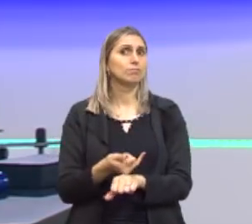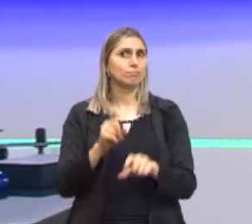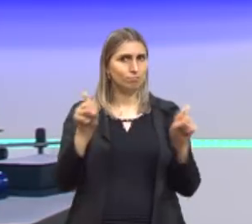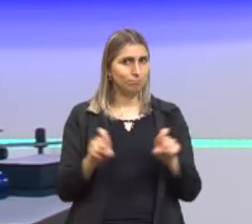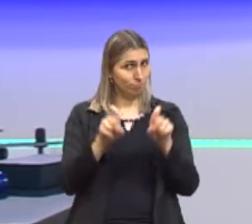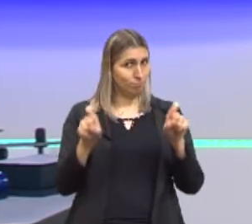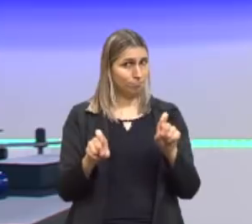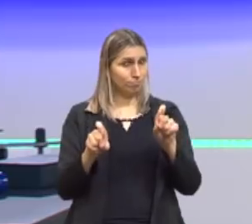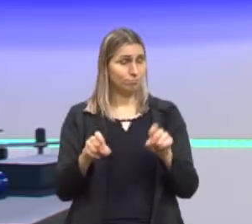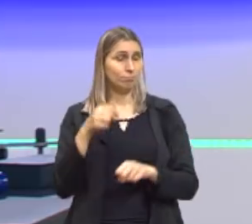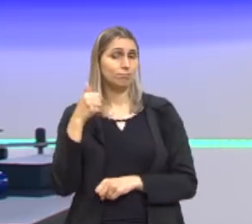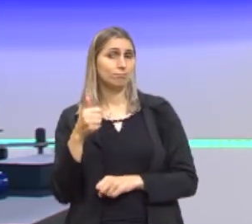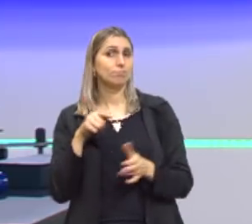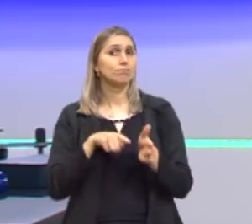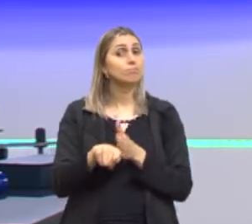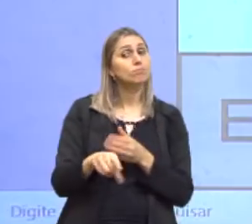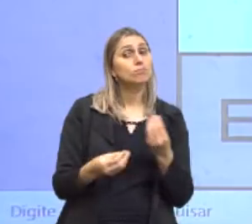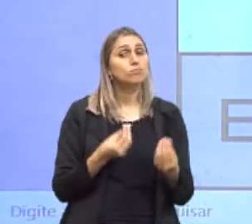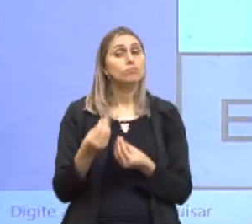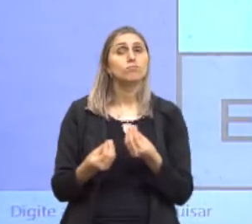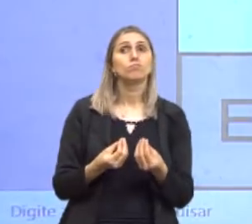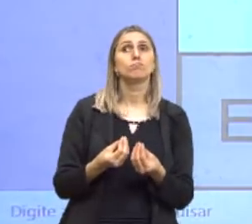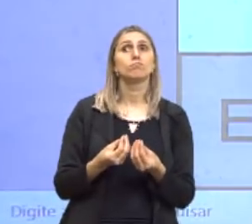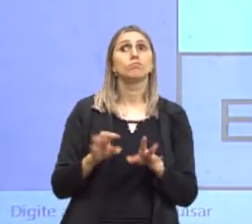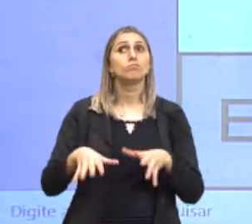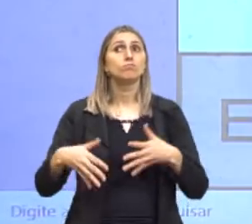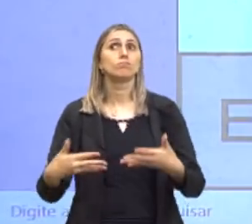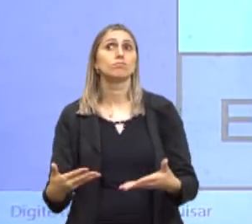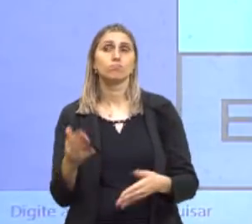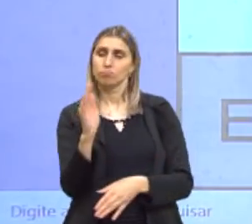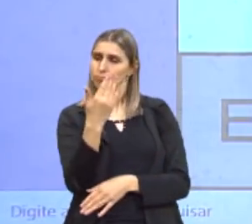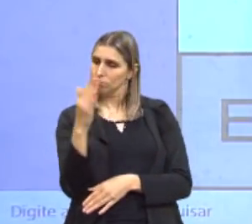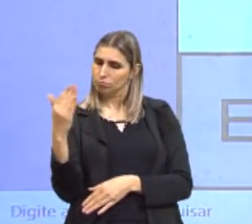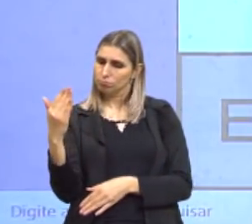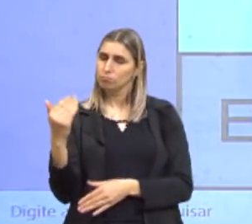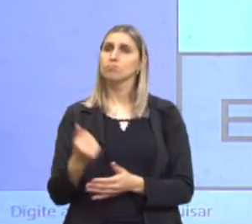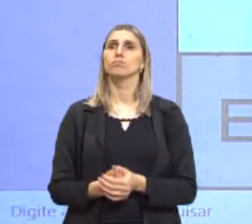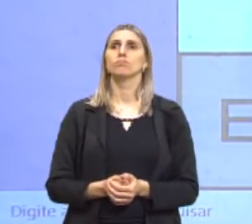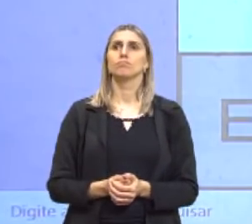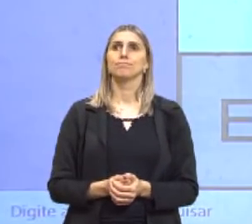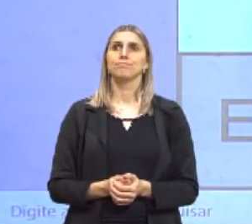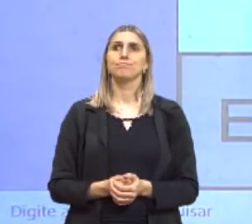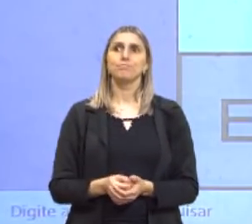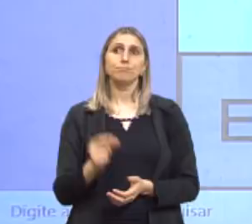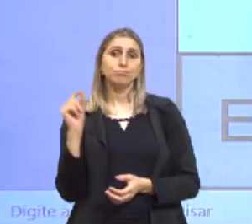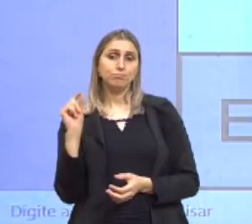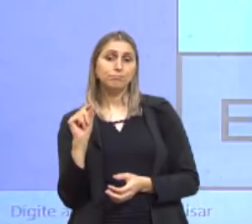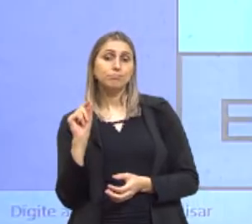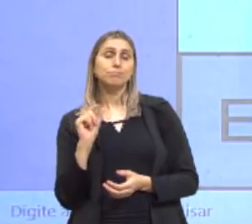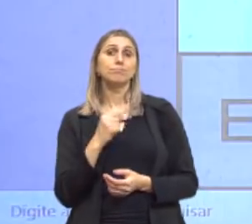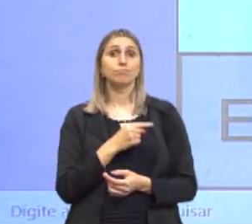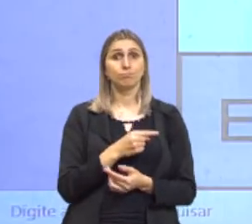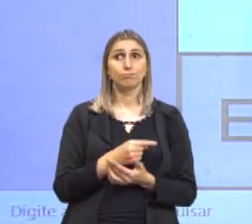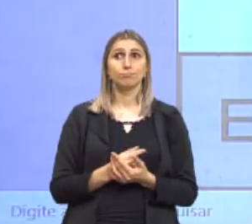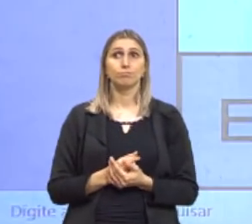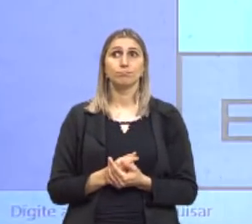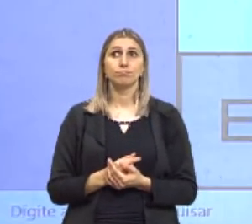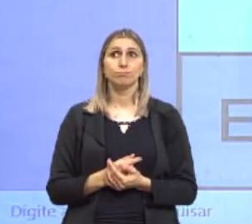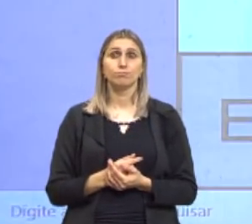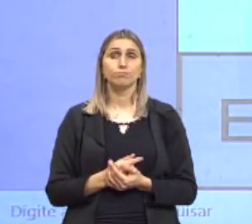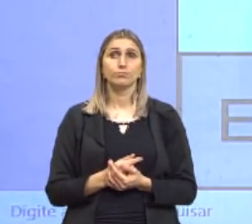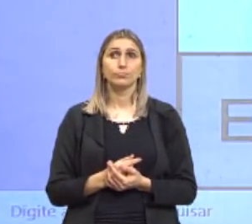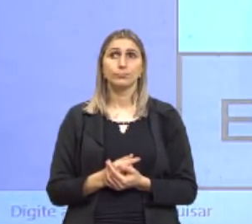é a questão de quando nós temos espelhos, né, que eles